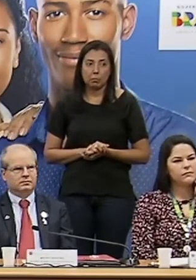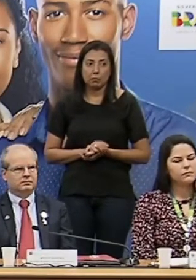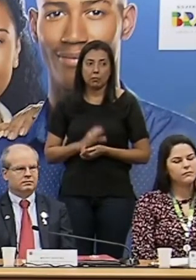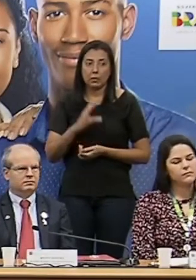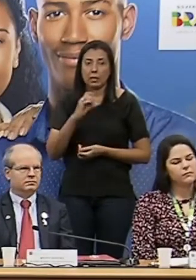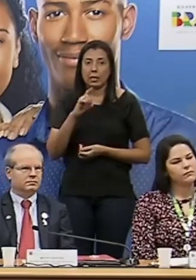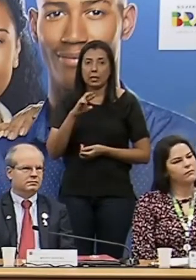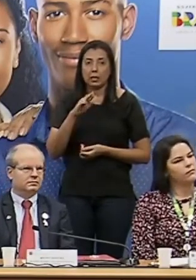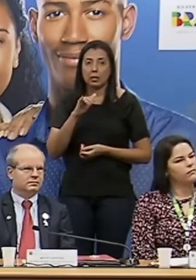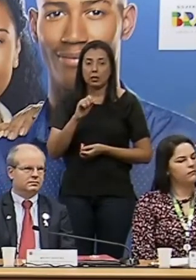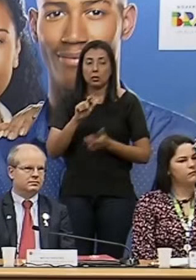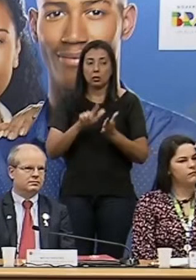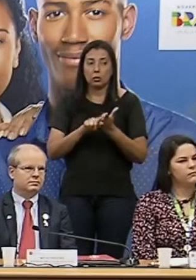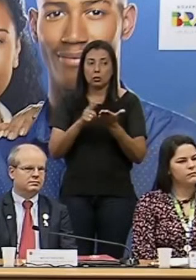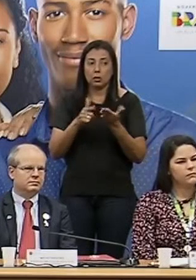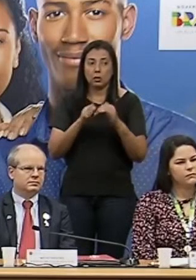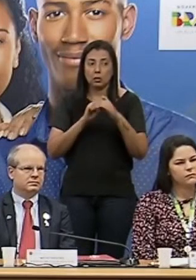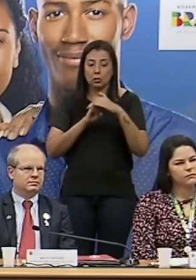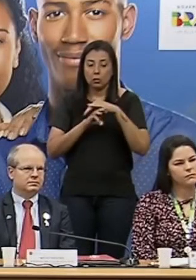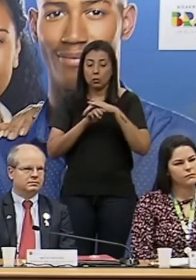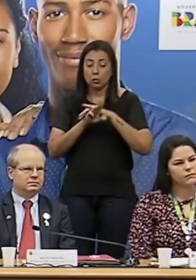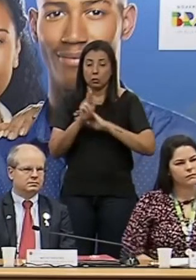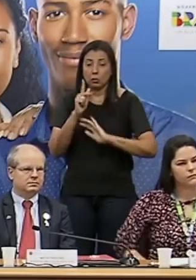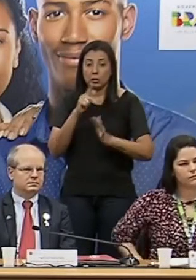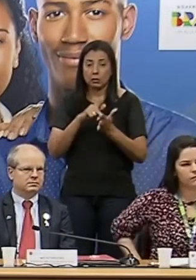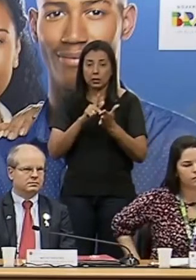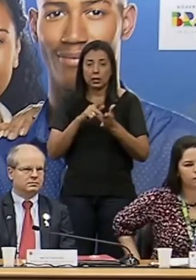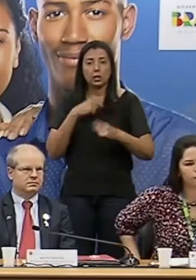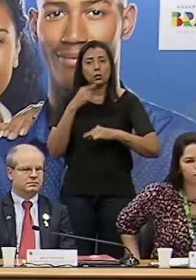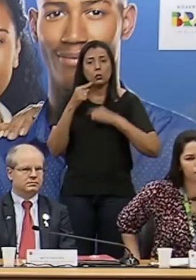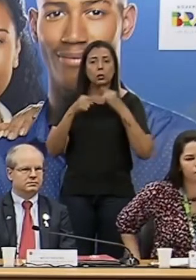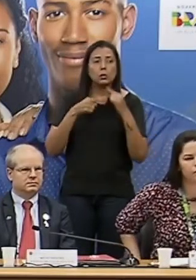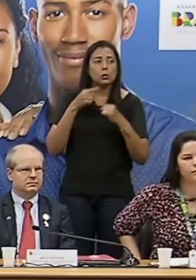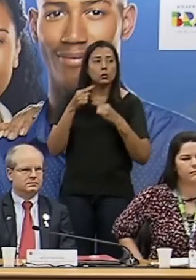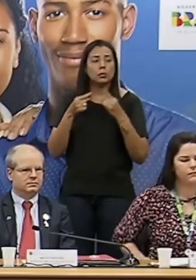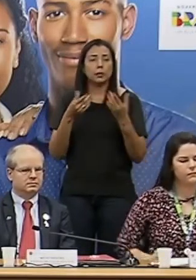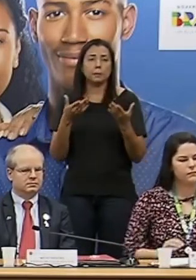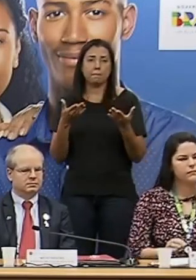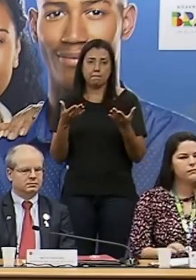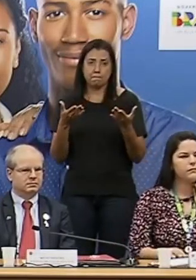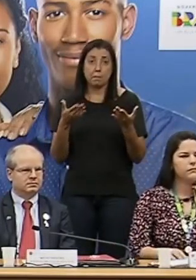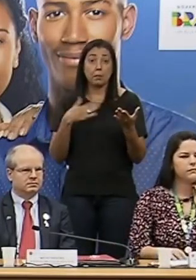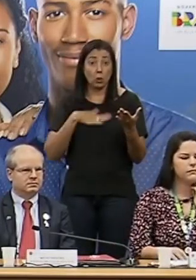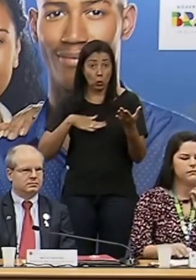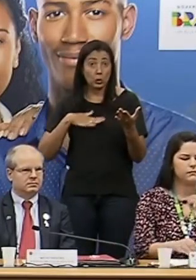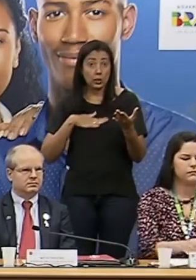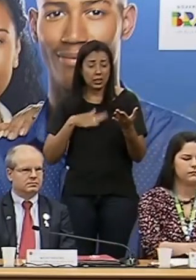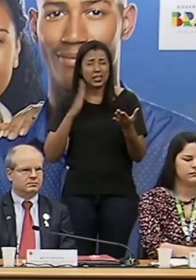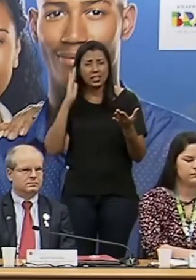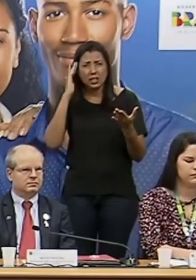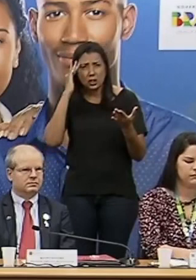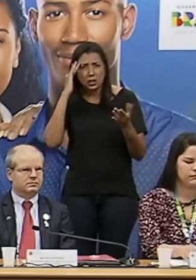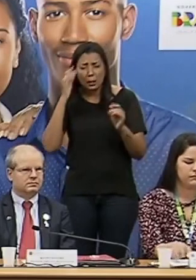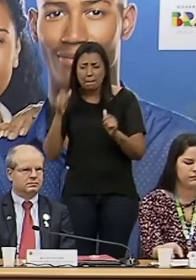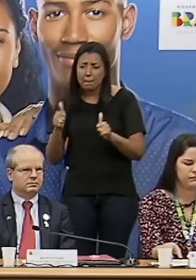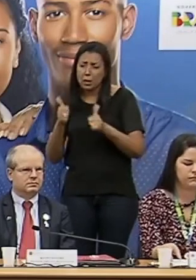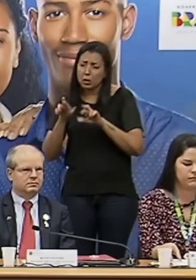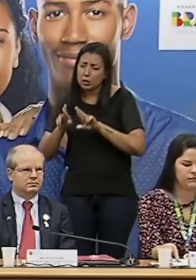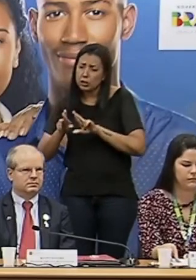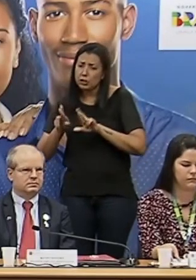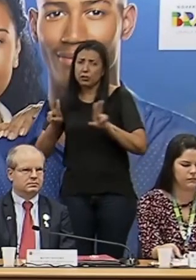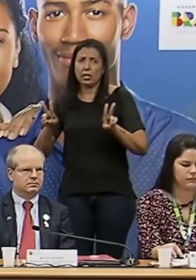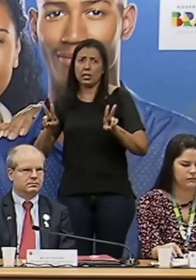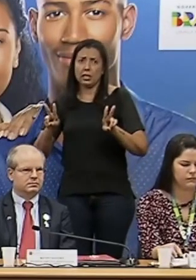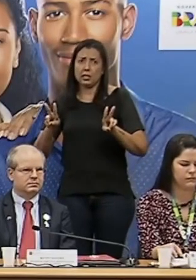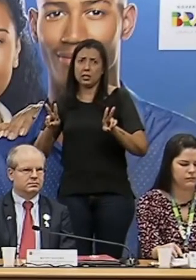Caroline Bandeira, do jornal Globo. Na verdade, é uma dúvida. Eu gostaria de entender melhor a diferença